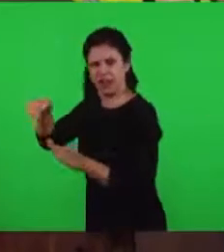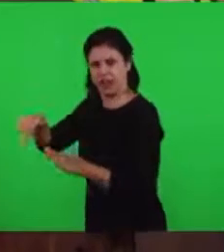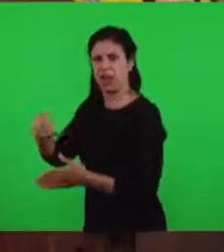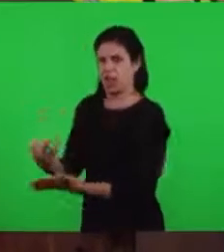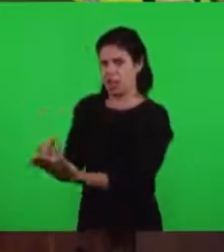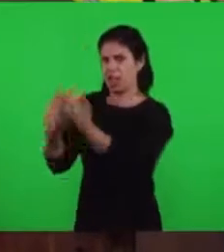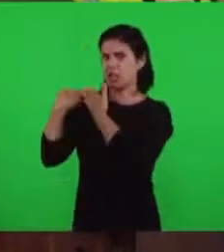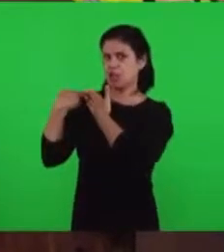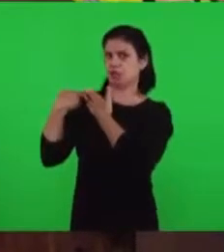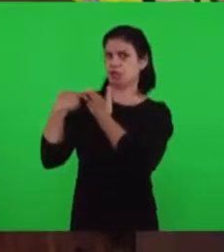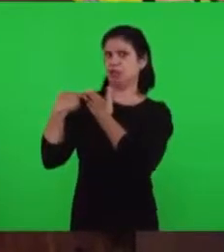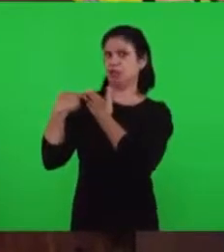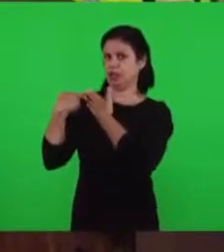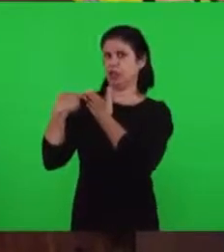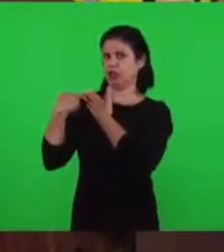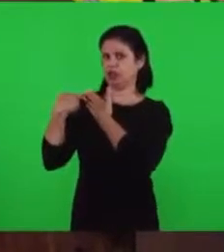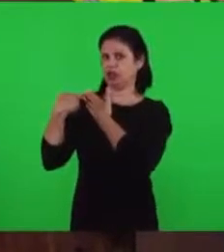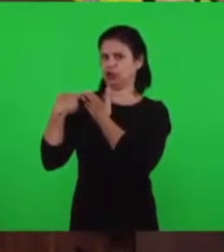o